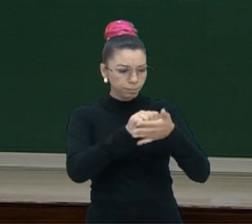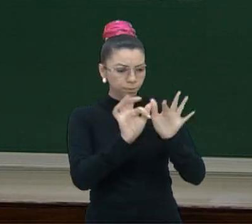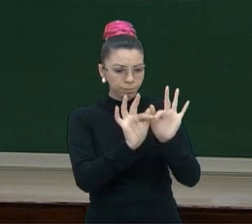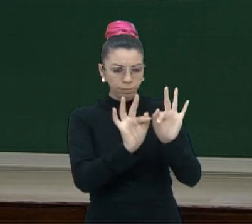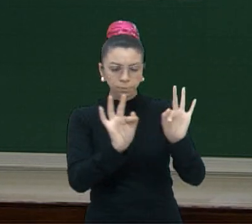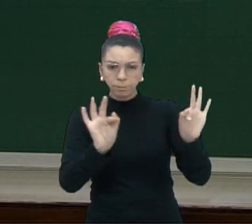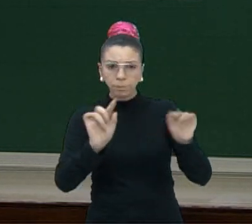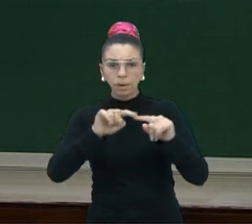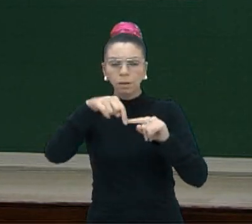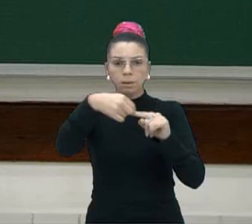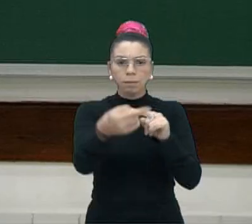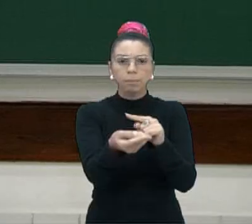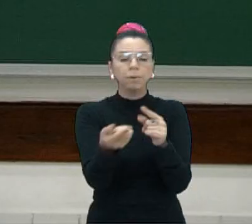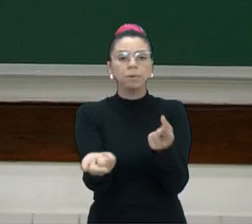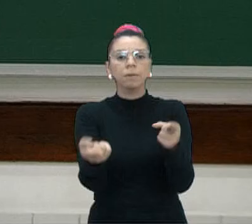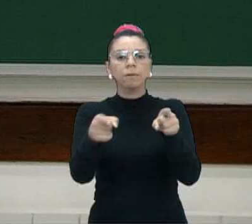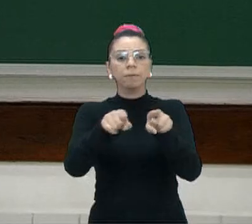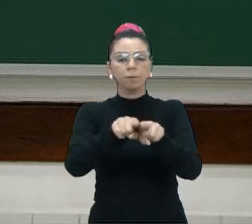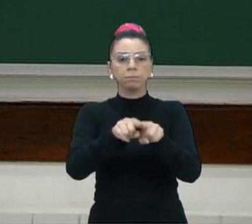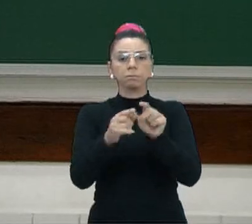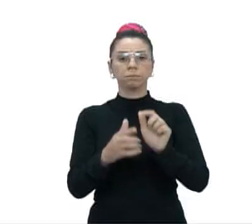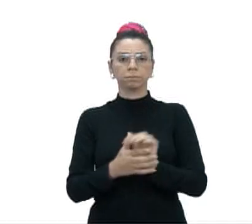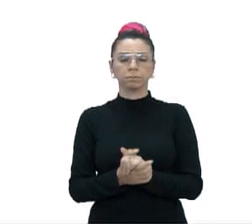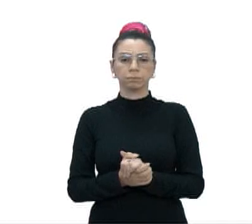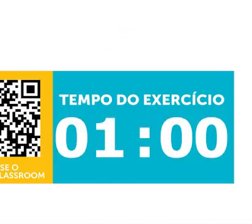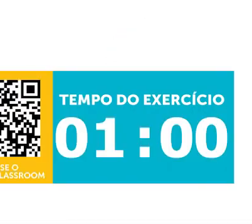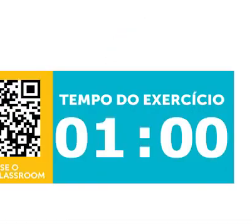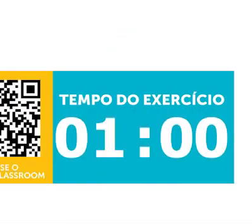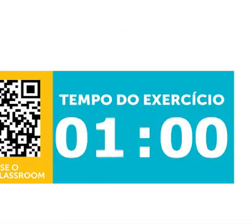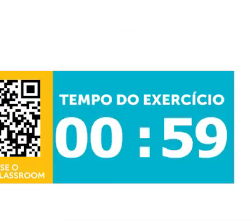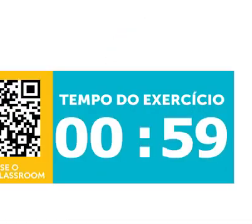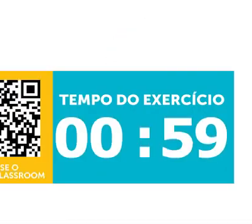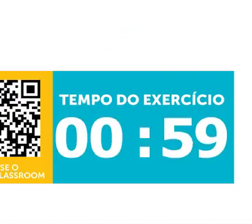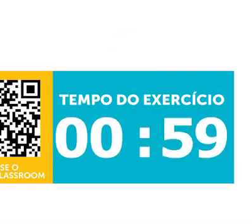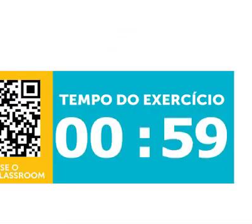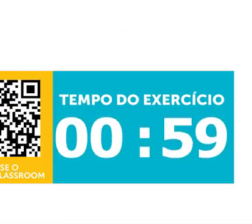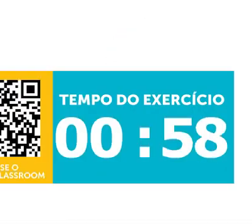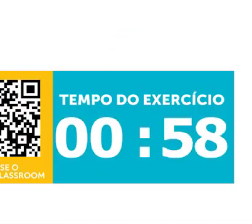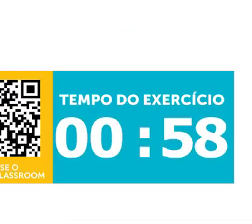legenda e eu volto para a gente continuar.